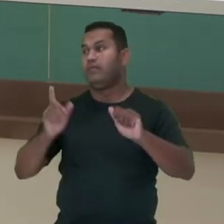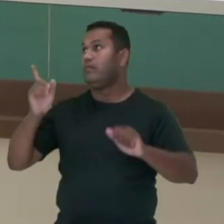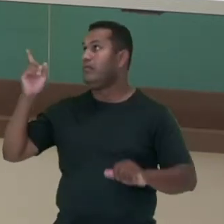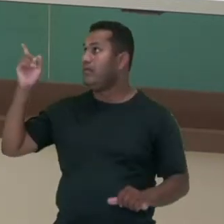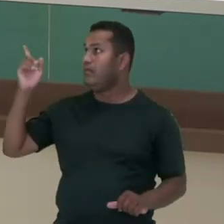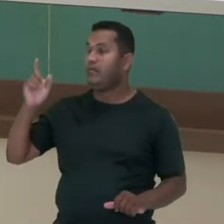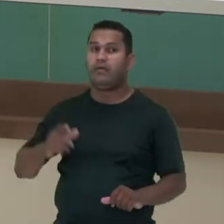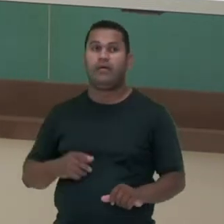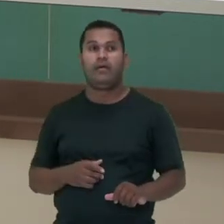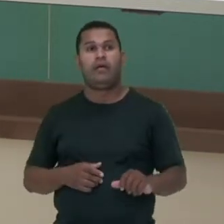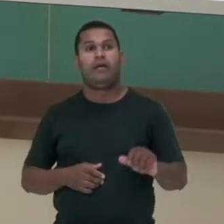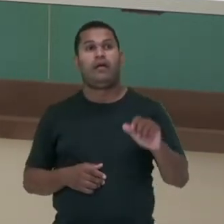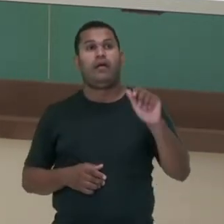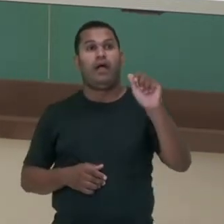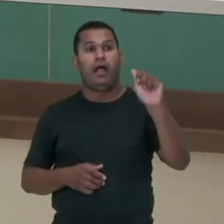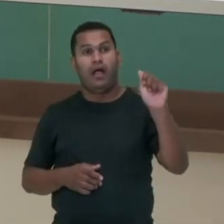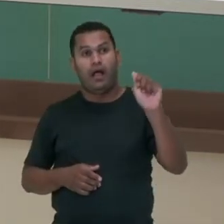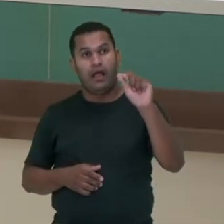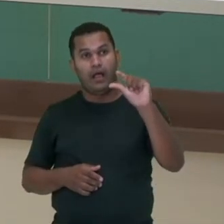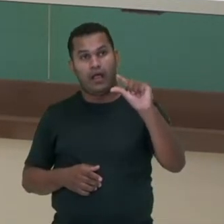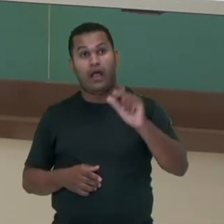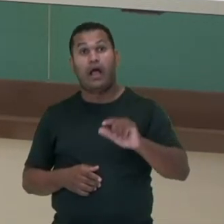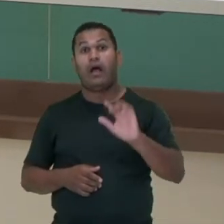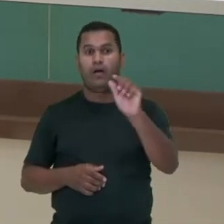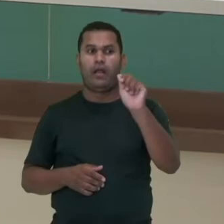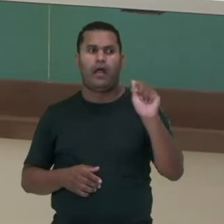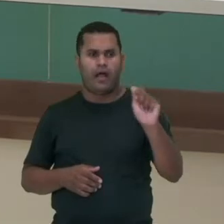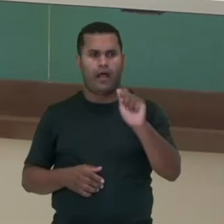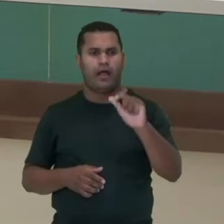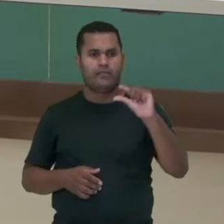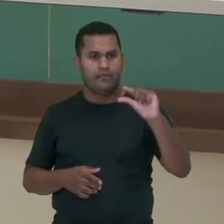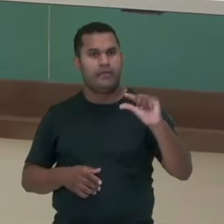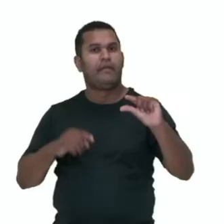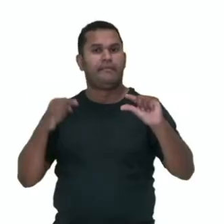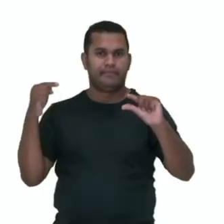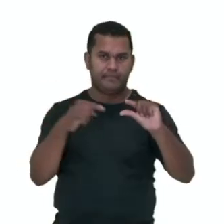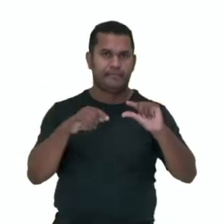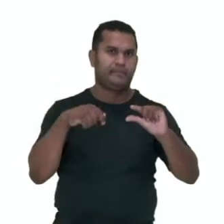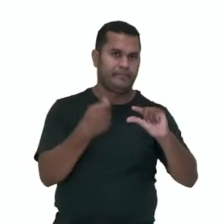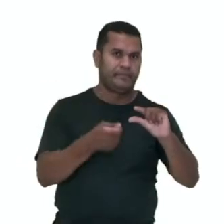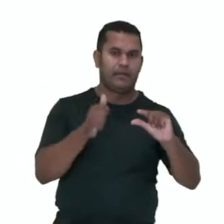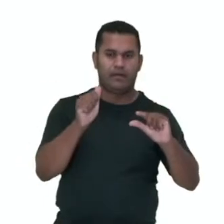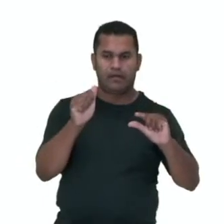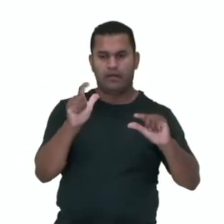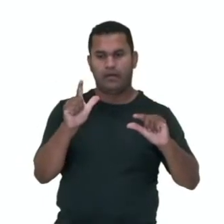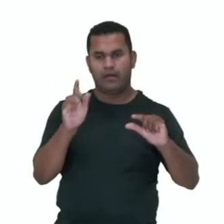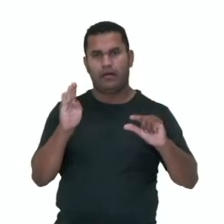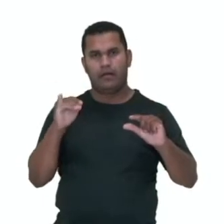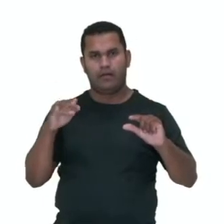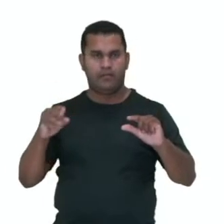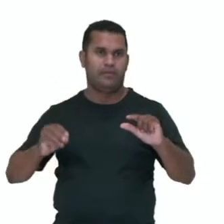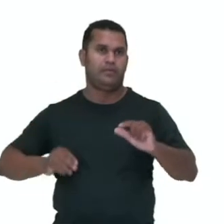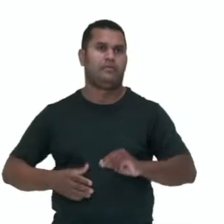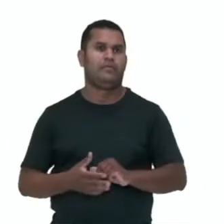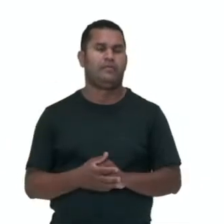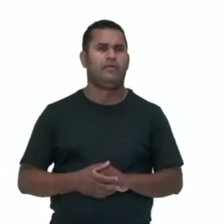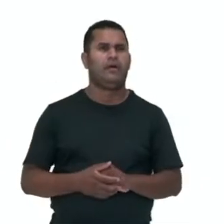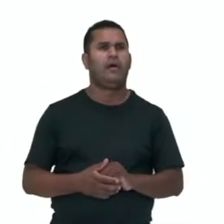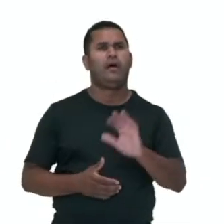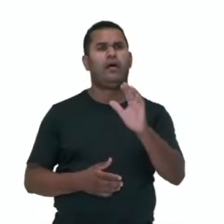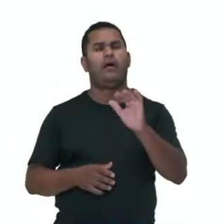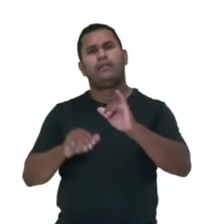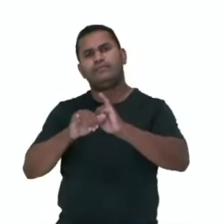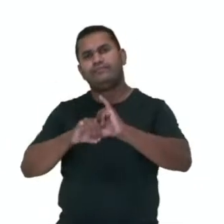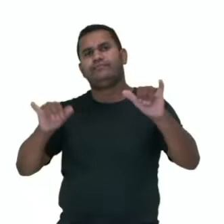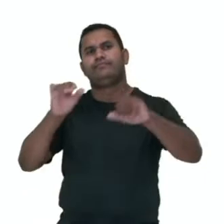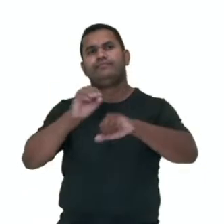característica formadora do albinismo, a não pigmentação ali. Uma reportagem super interessante, bem bacana aí para você, tá, gente?